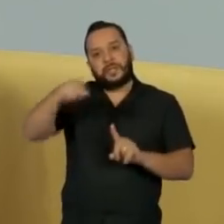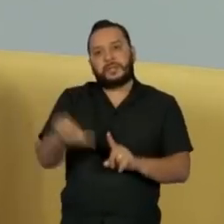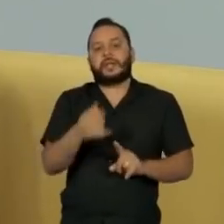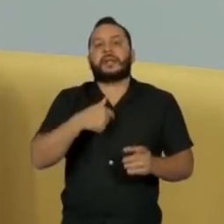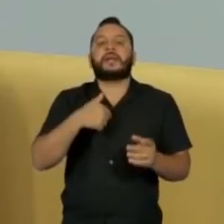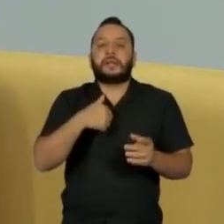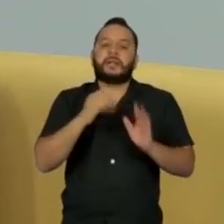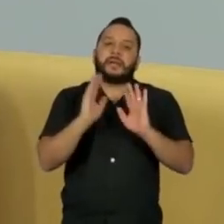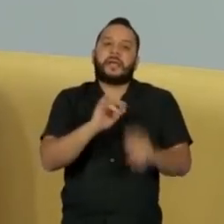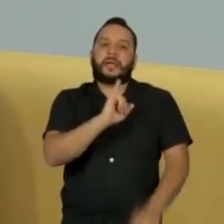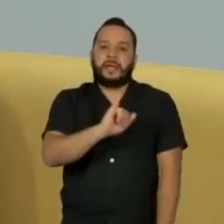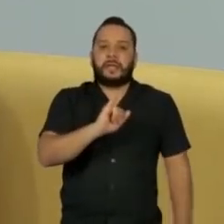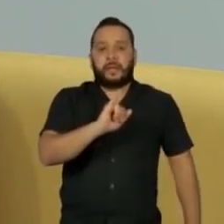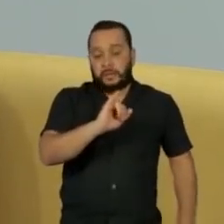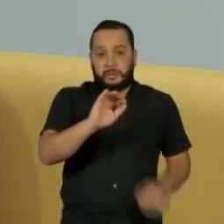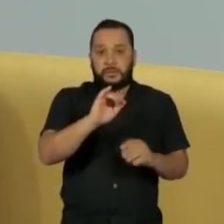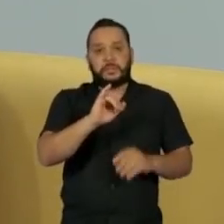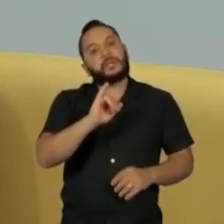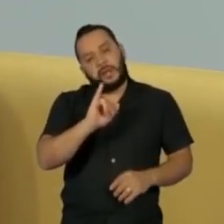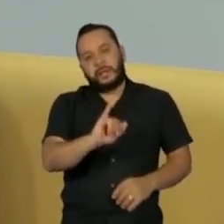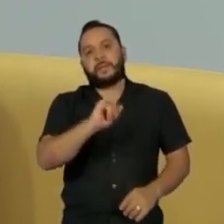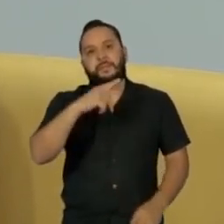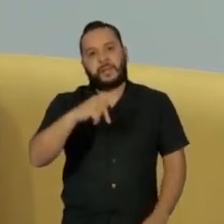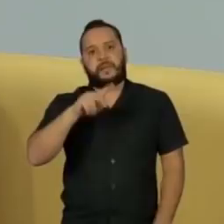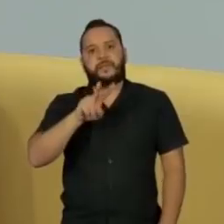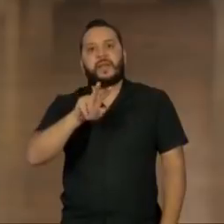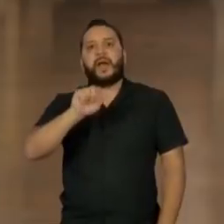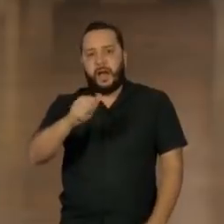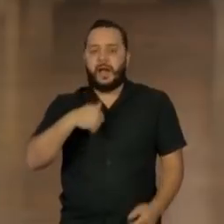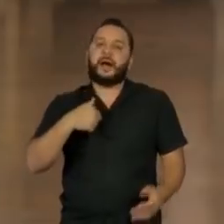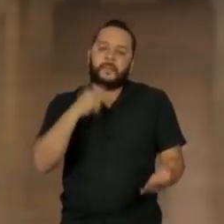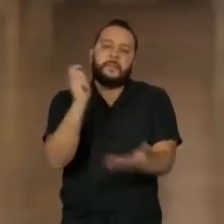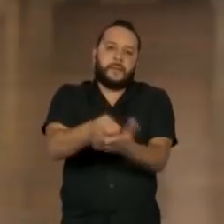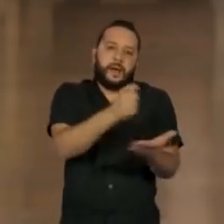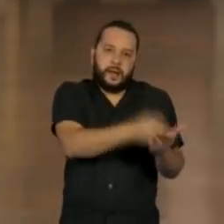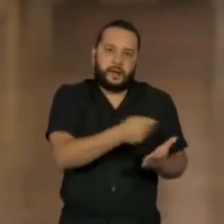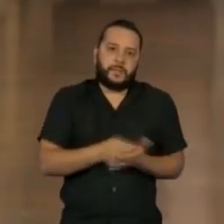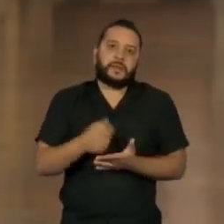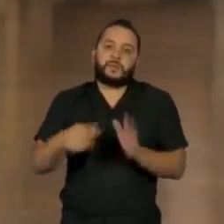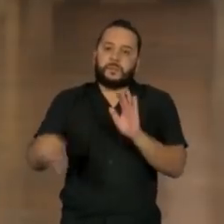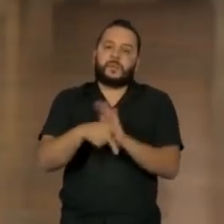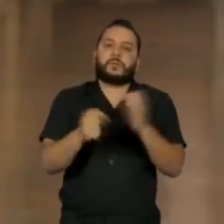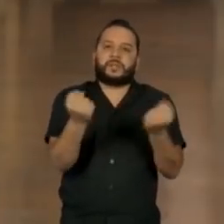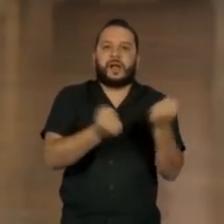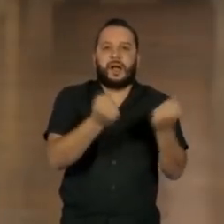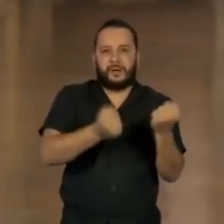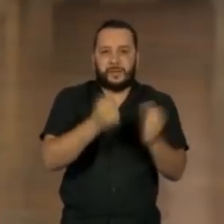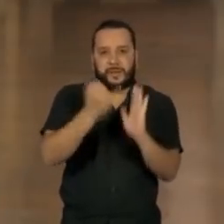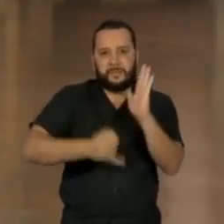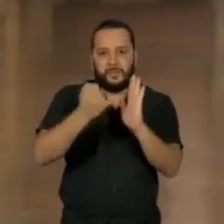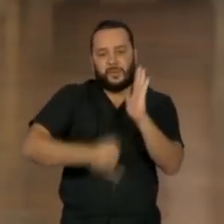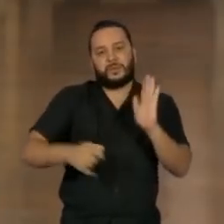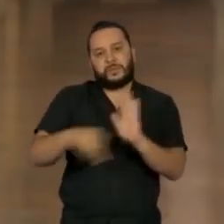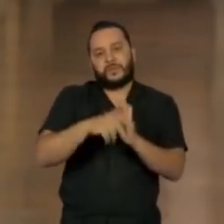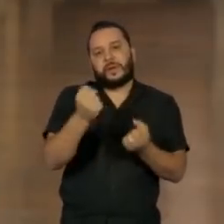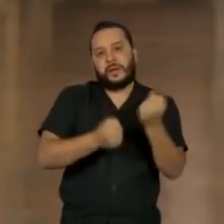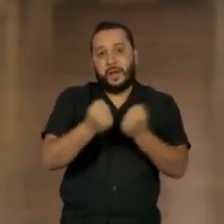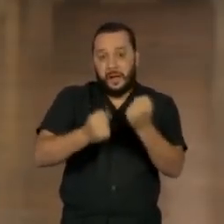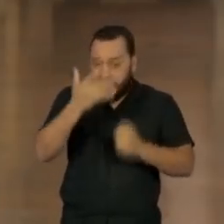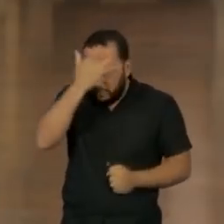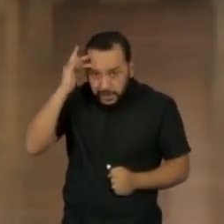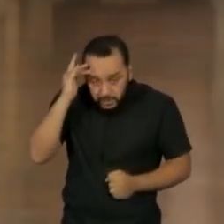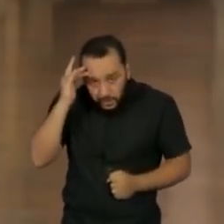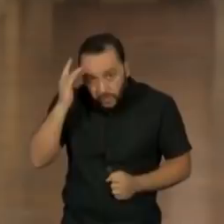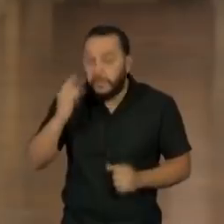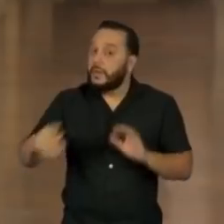sobre Propriedades de Veículos Automotores, o IPVA. Os proprietários de veículos do estado de São Paulo deverão começar a